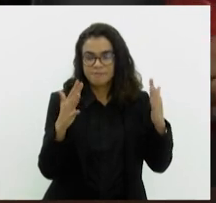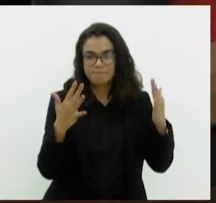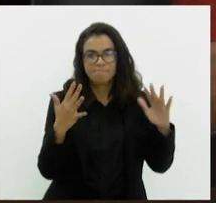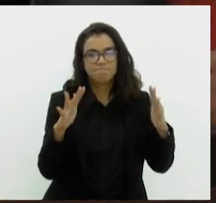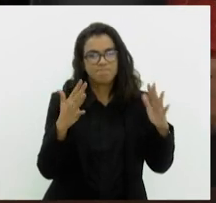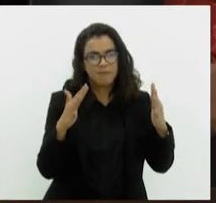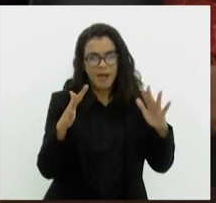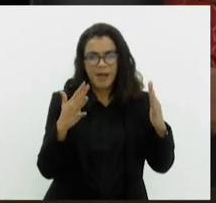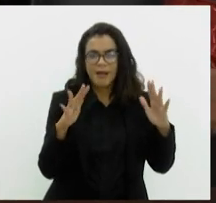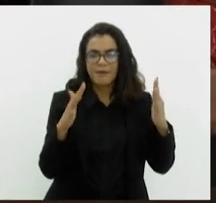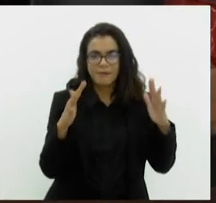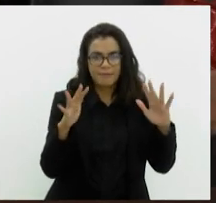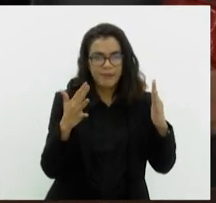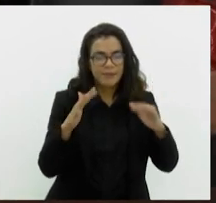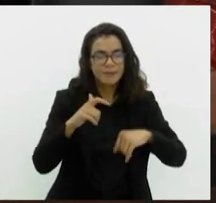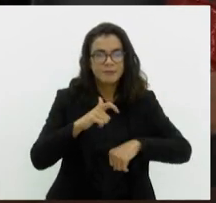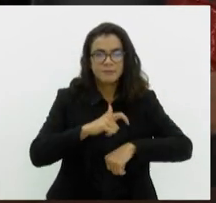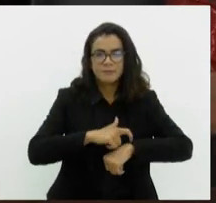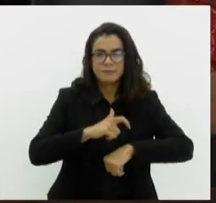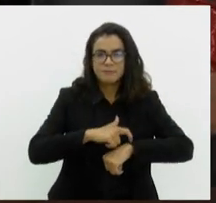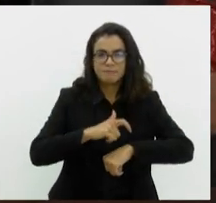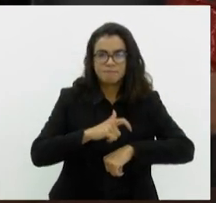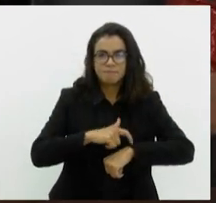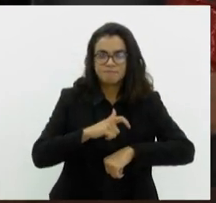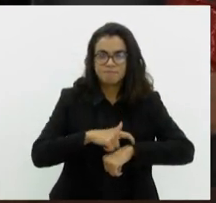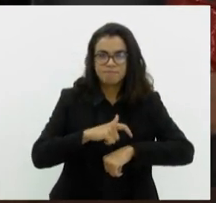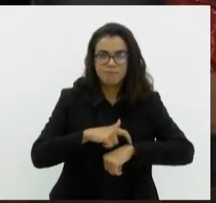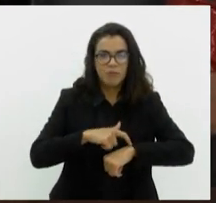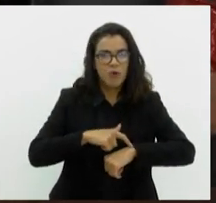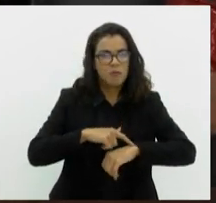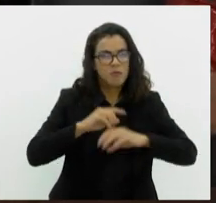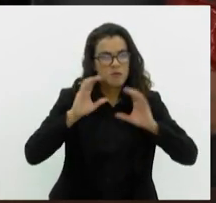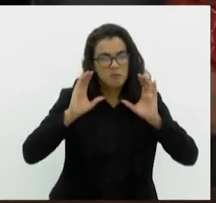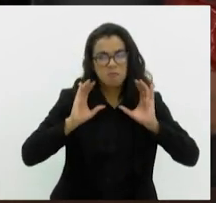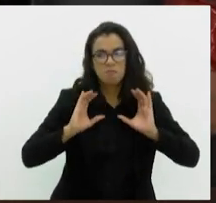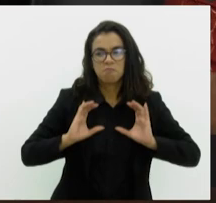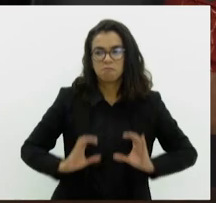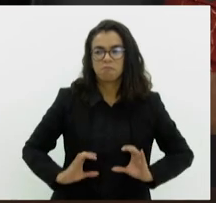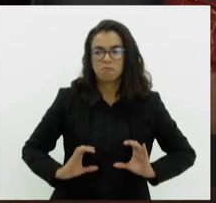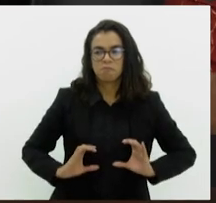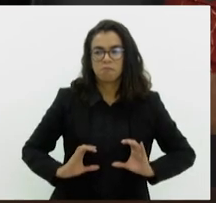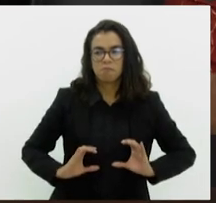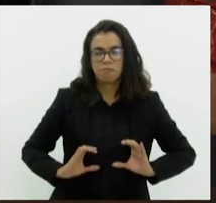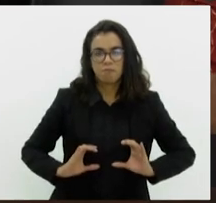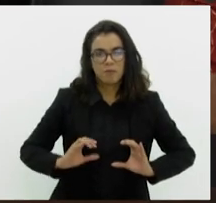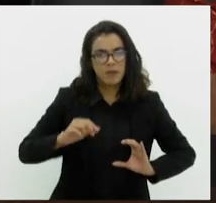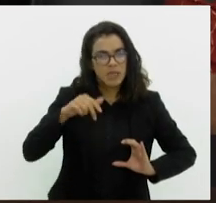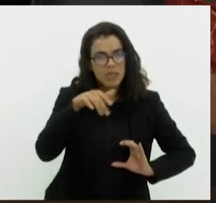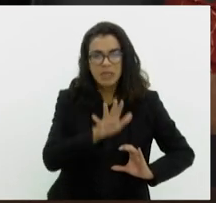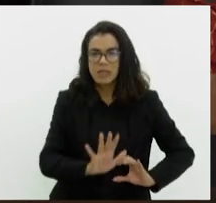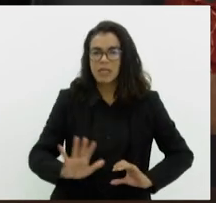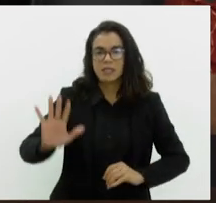Meus parabéns por esse momento cívico, por este momento nacional.